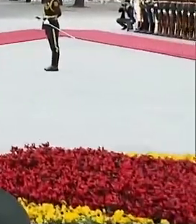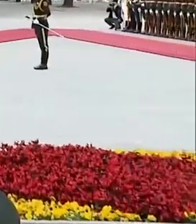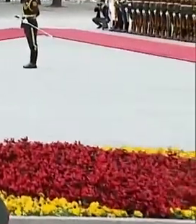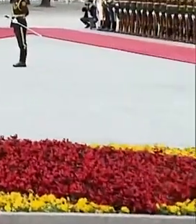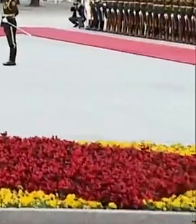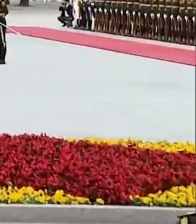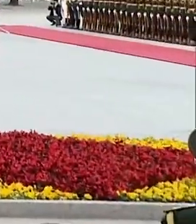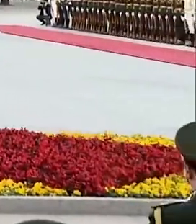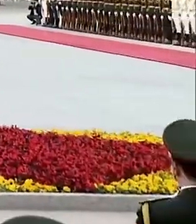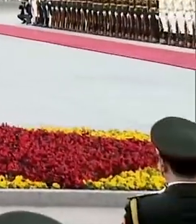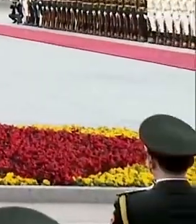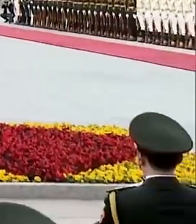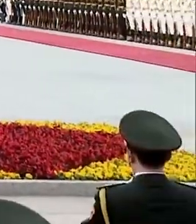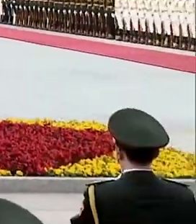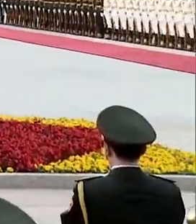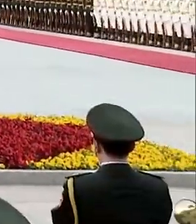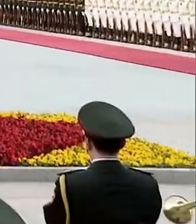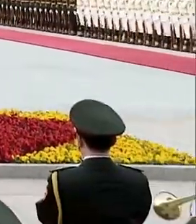Tchau,